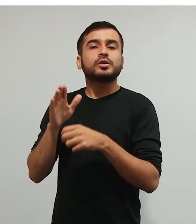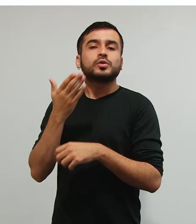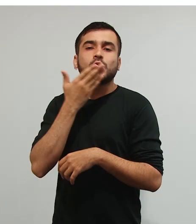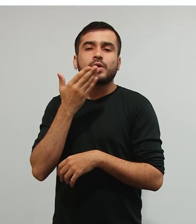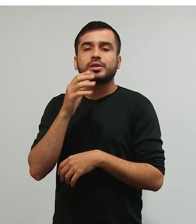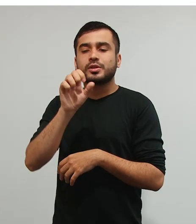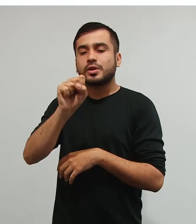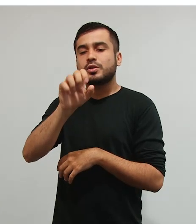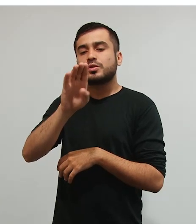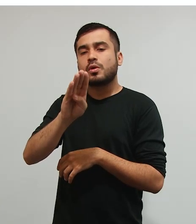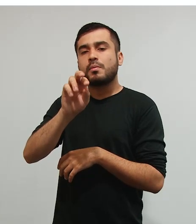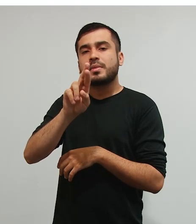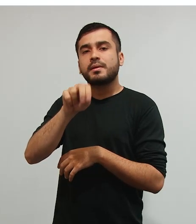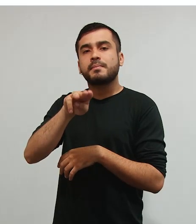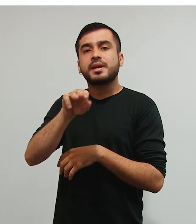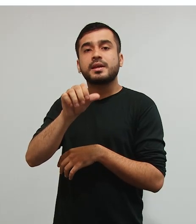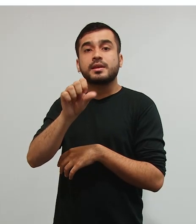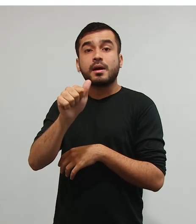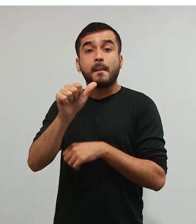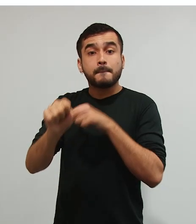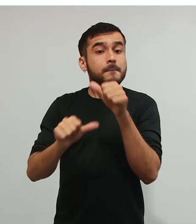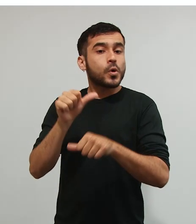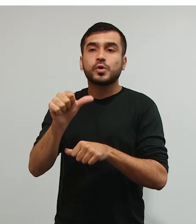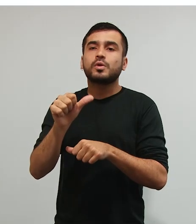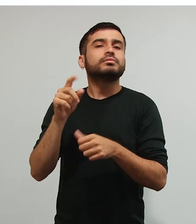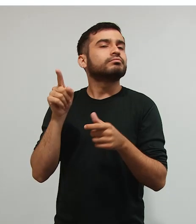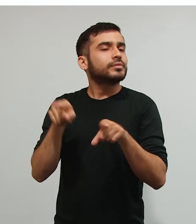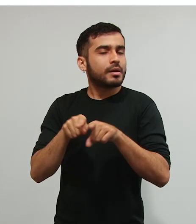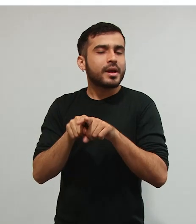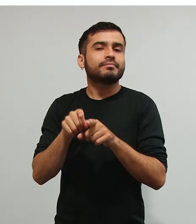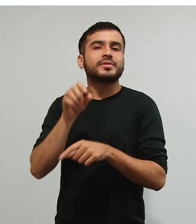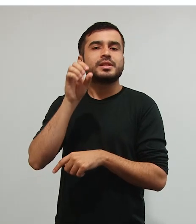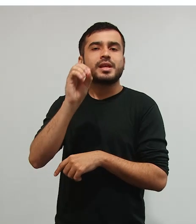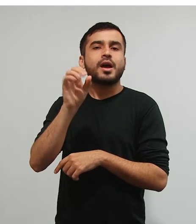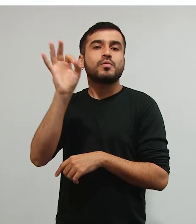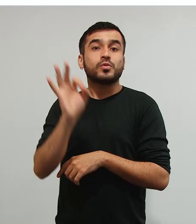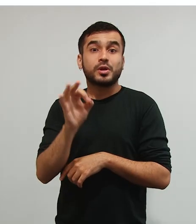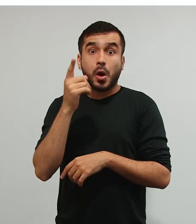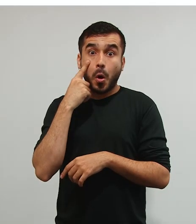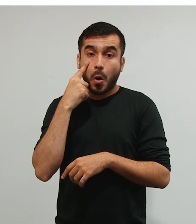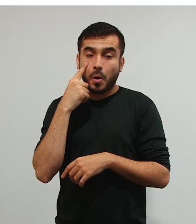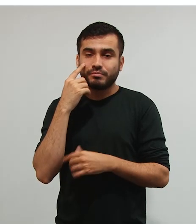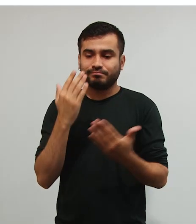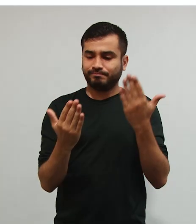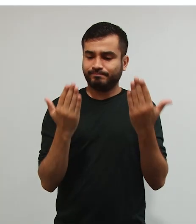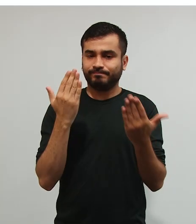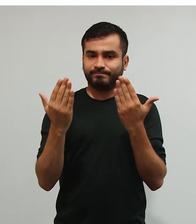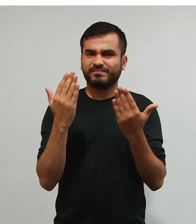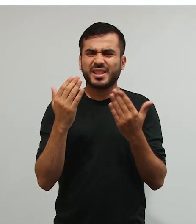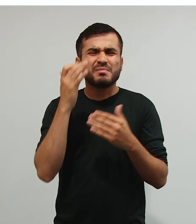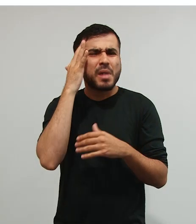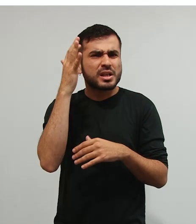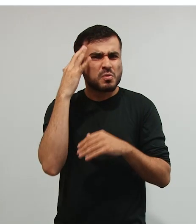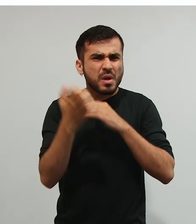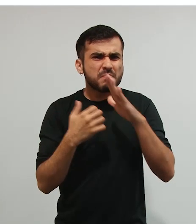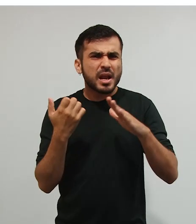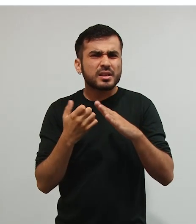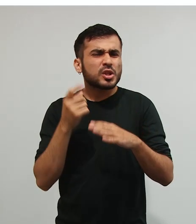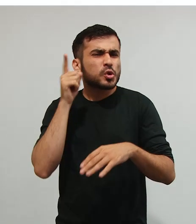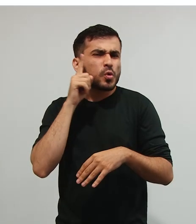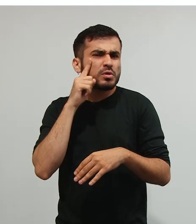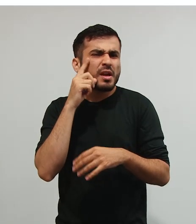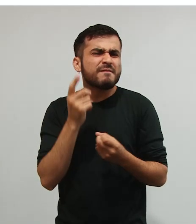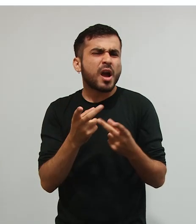mudança de classificação, 0% de PIS/COFINS. Olha a economia. Pense em larga escala, pessoal.